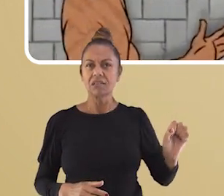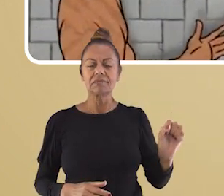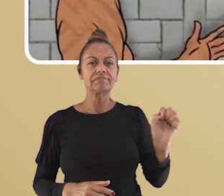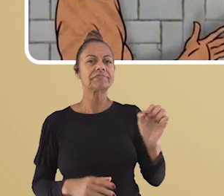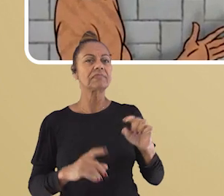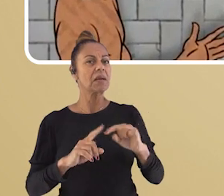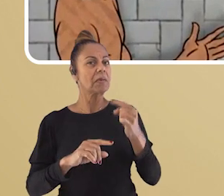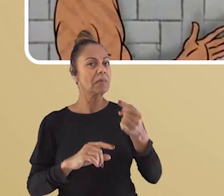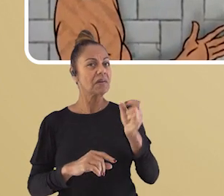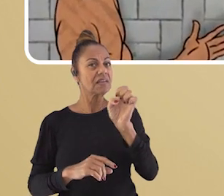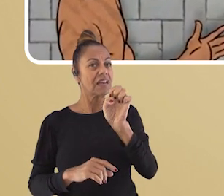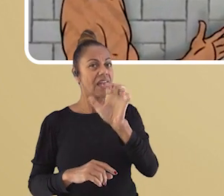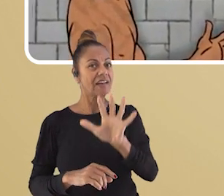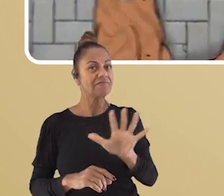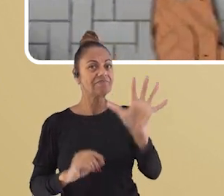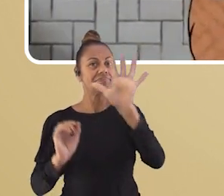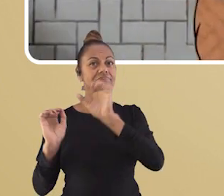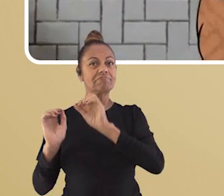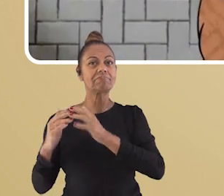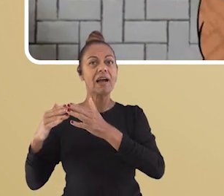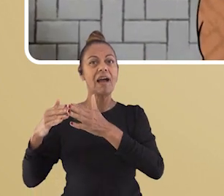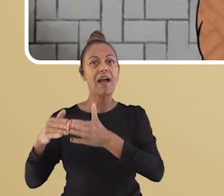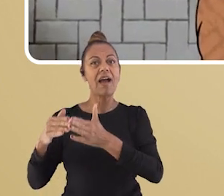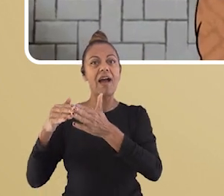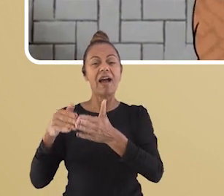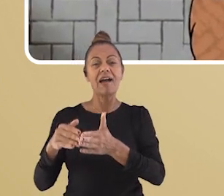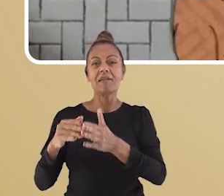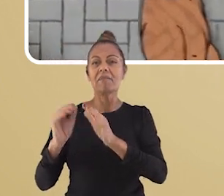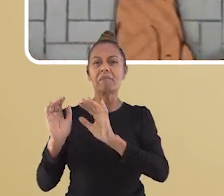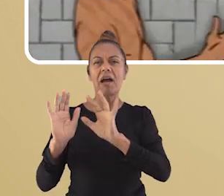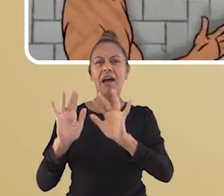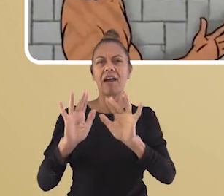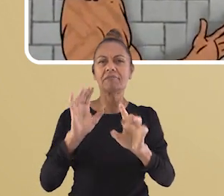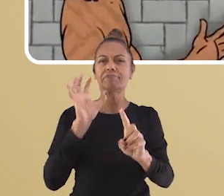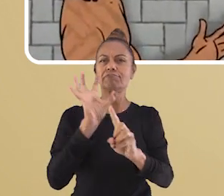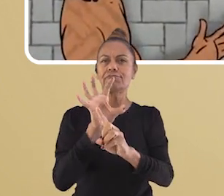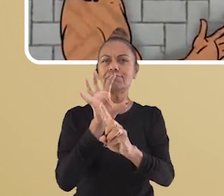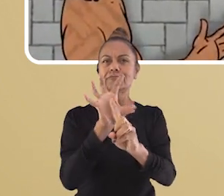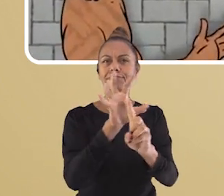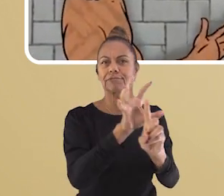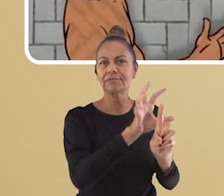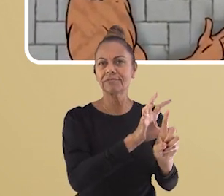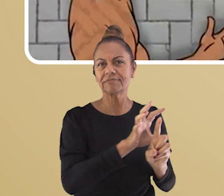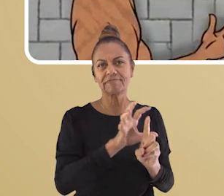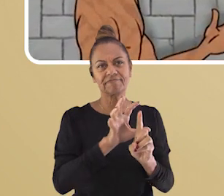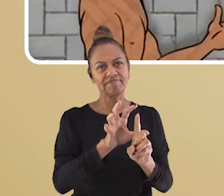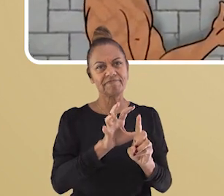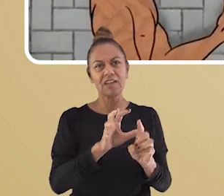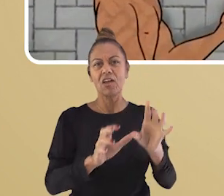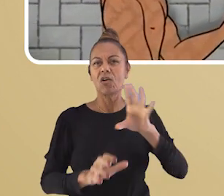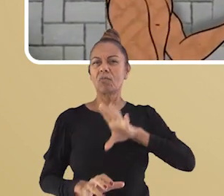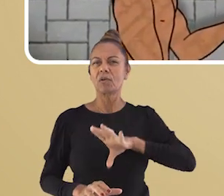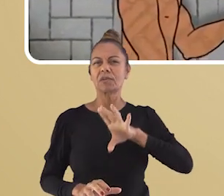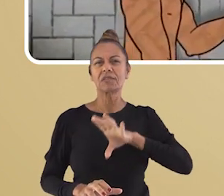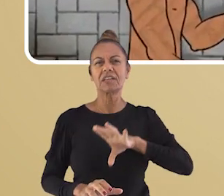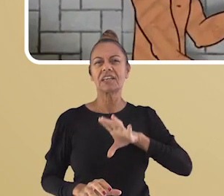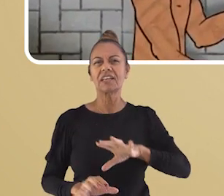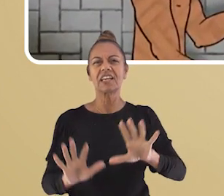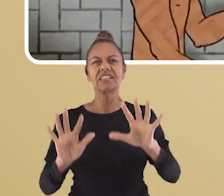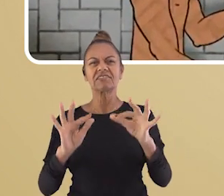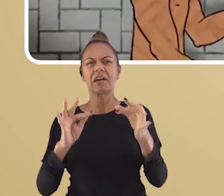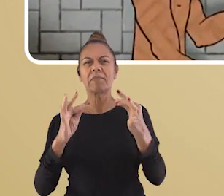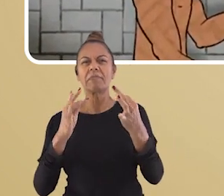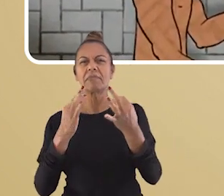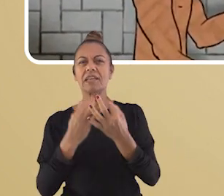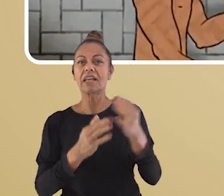imigrantes europeus e asiáticos, novas expressões foram incorporadas à nossa língua. Até a forma atual, o português sofreu influência de 9